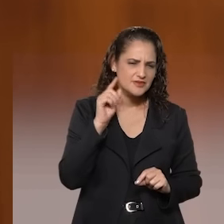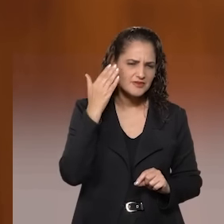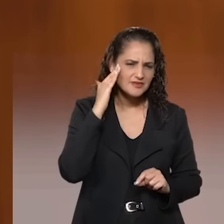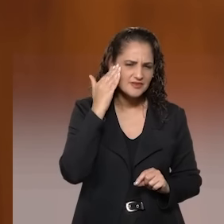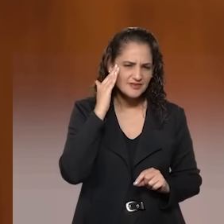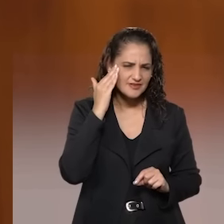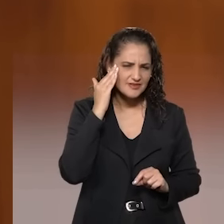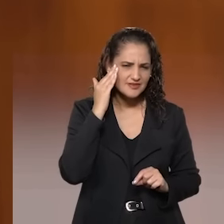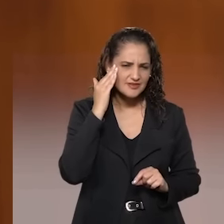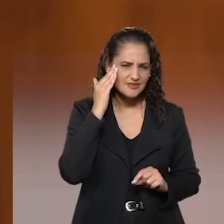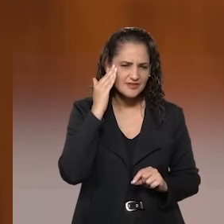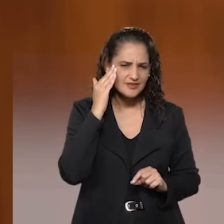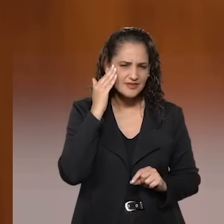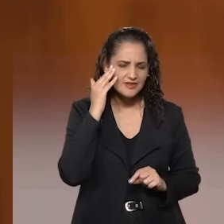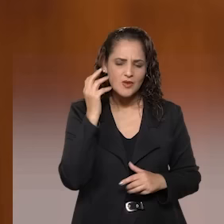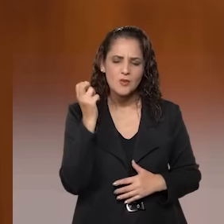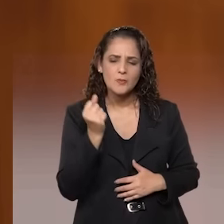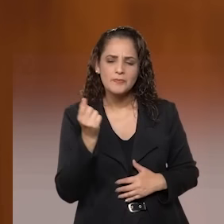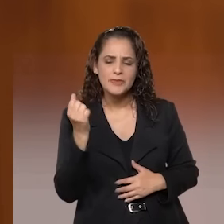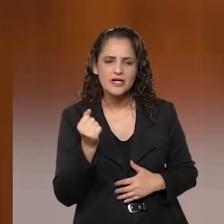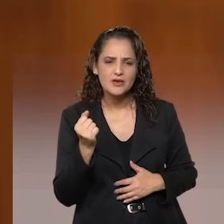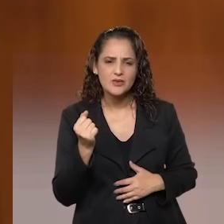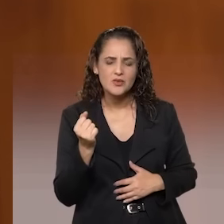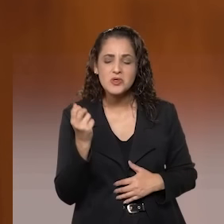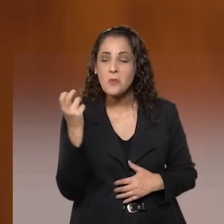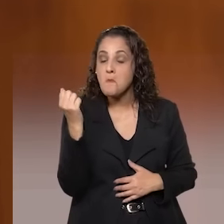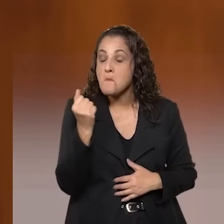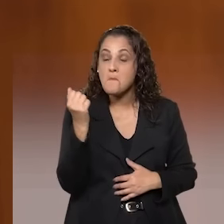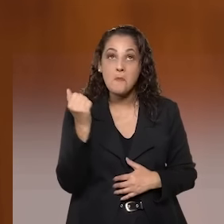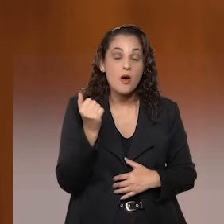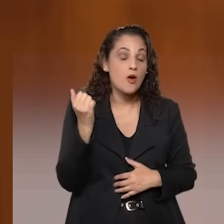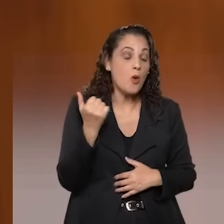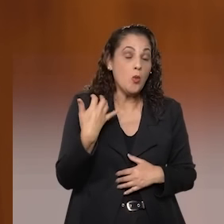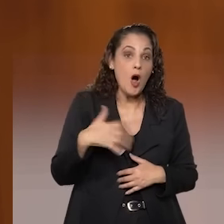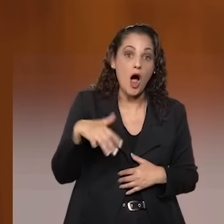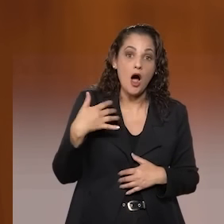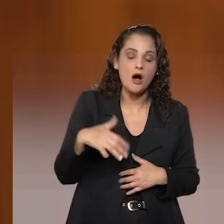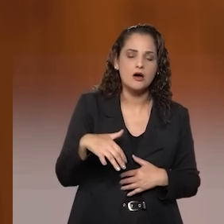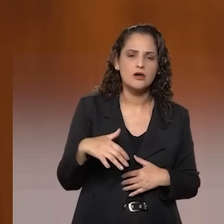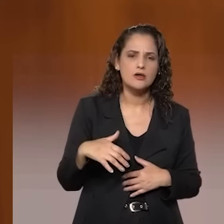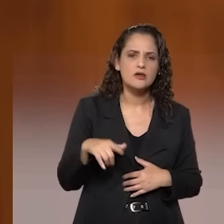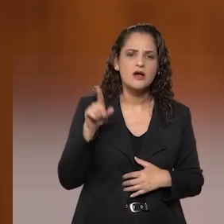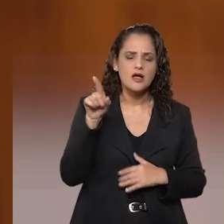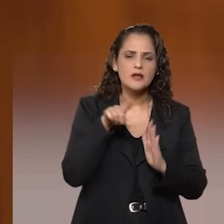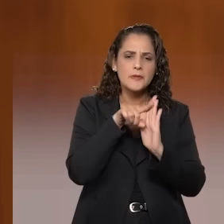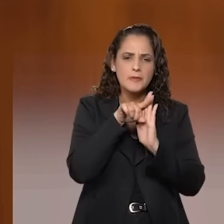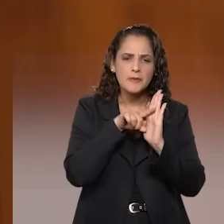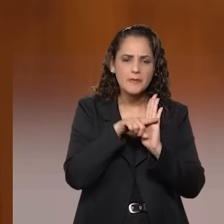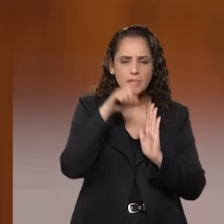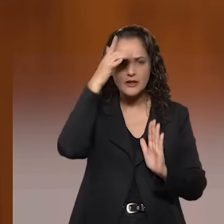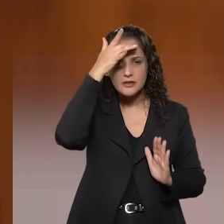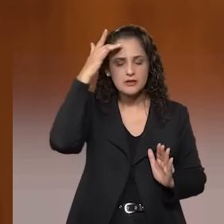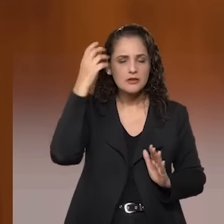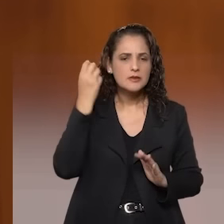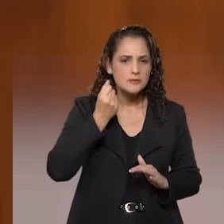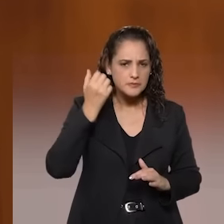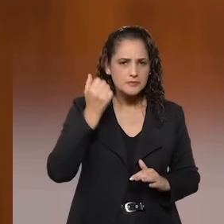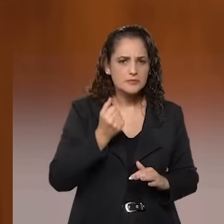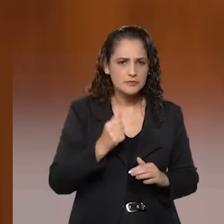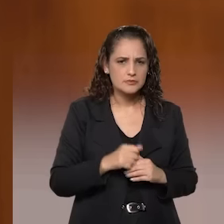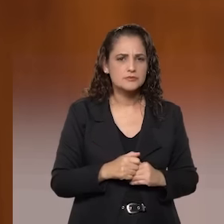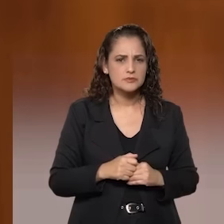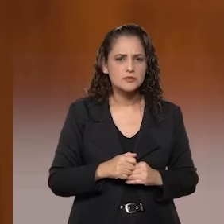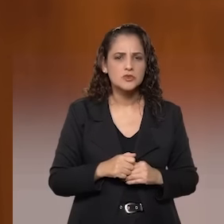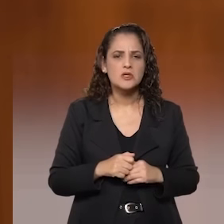e o branquíssimo ela fez uma pesquisa aqui em São Paulo com pessoas brancas né Com